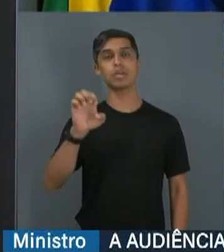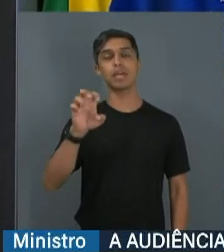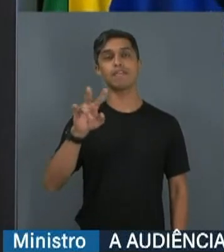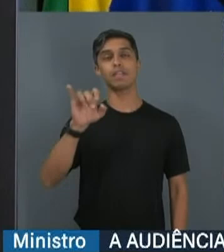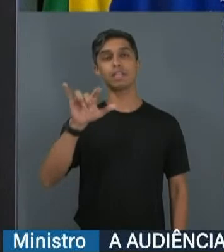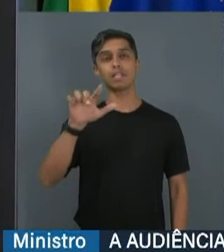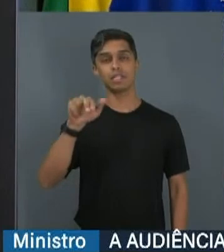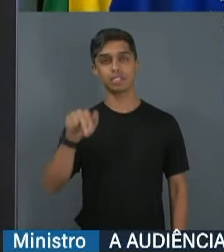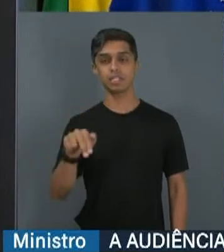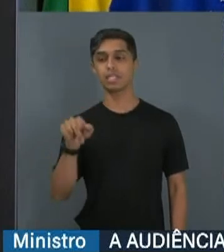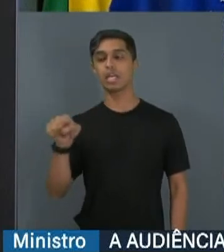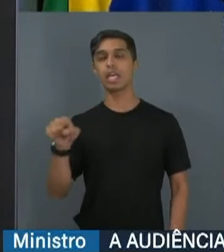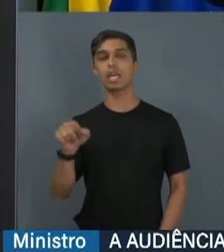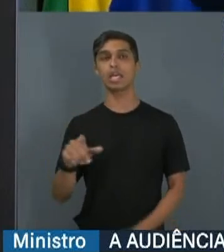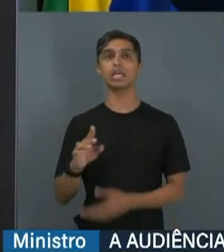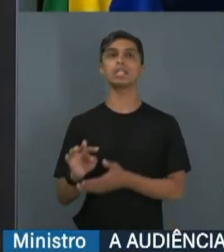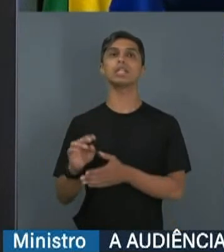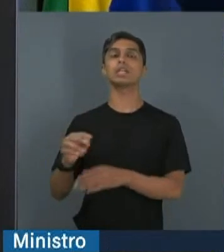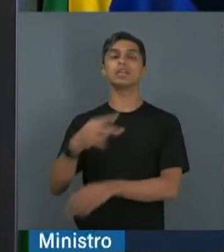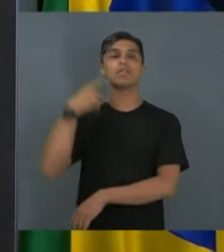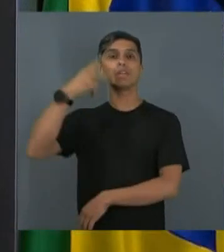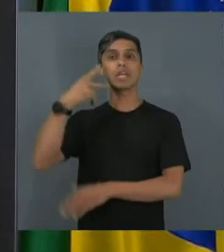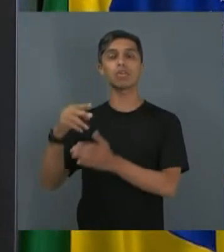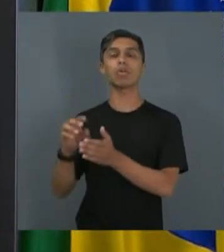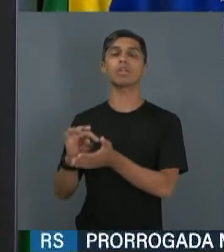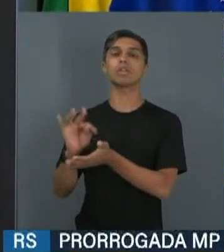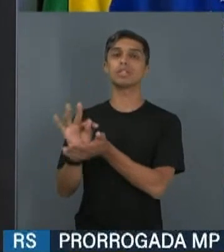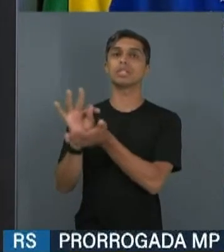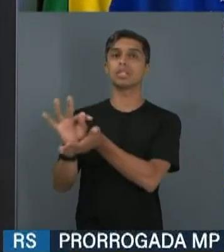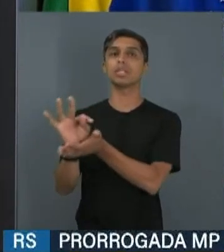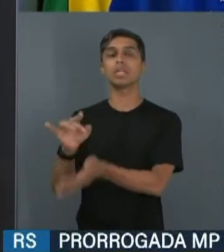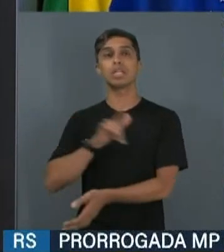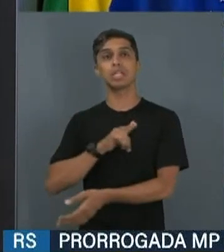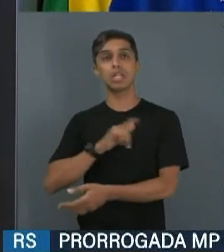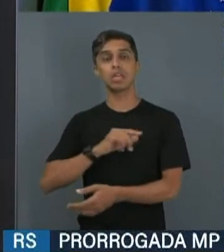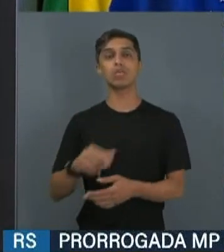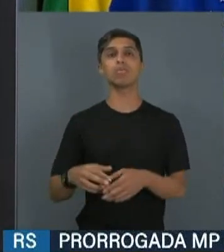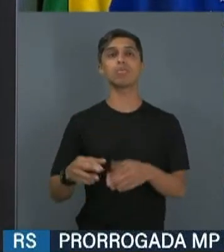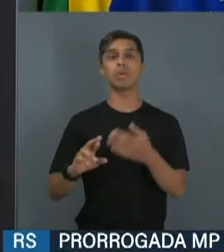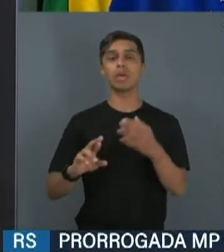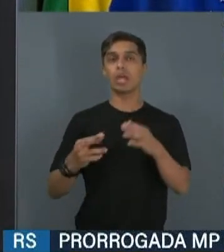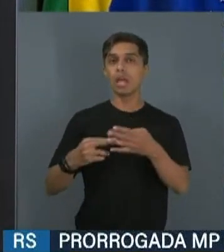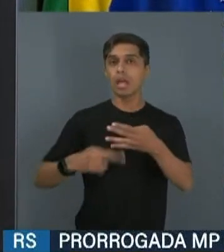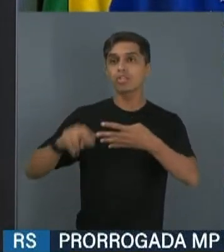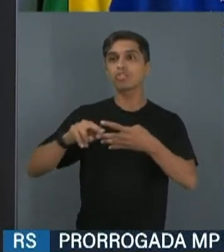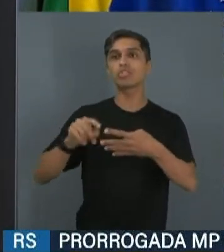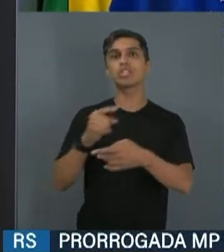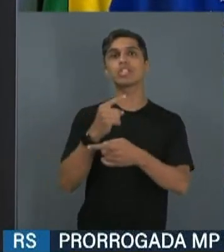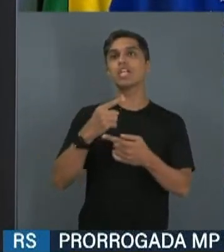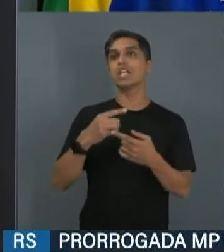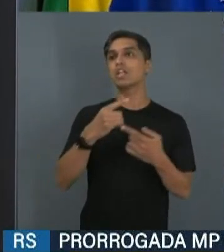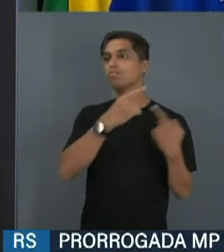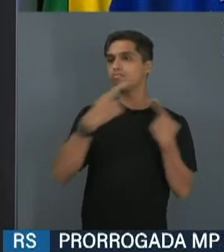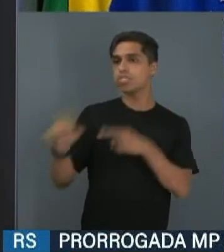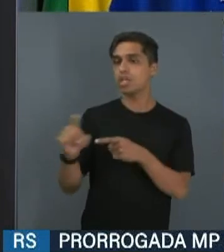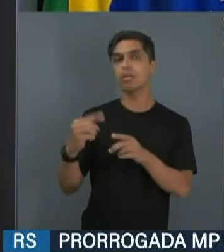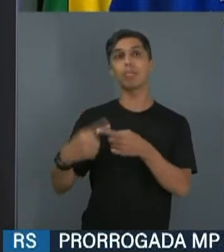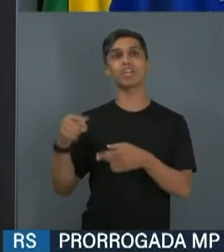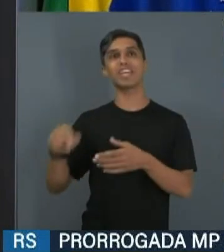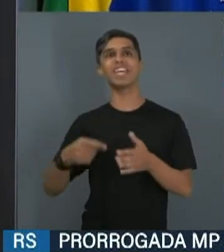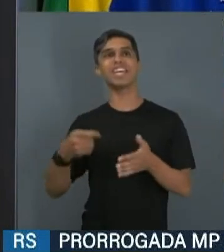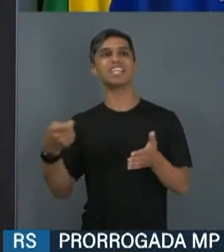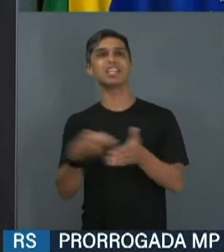vai ter um recurso julgado no TJ, um recurso de condenação por denúncias que ele fez